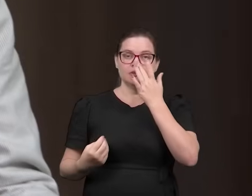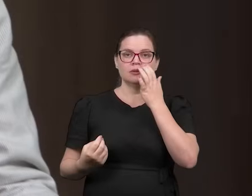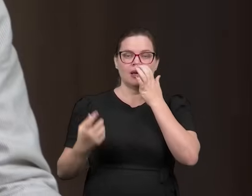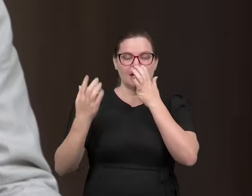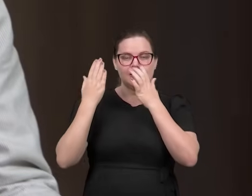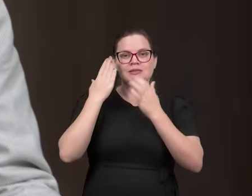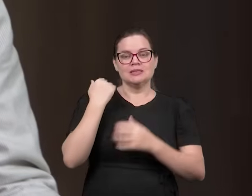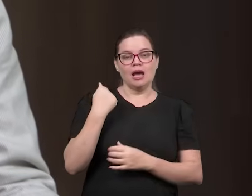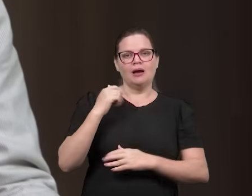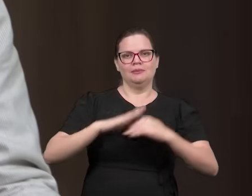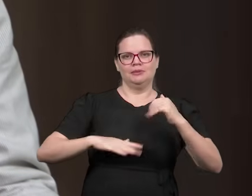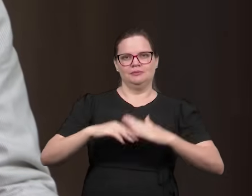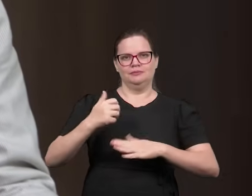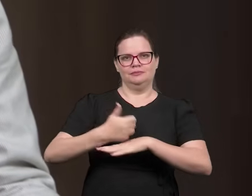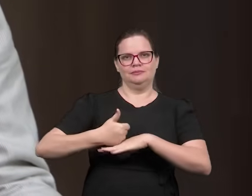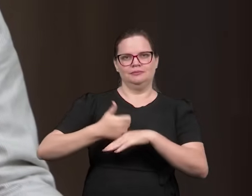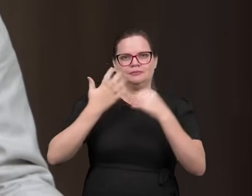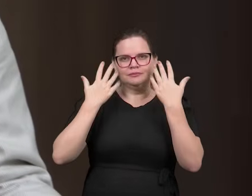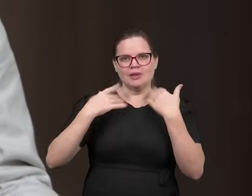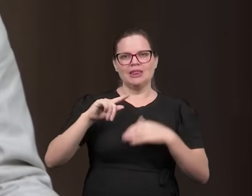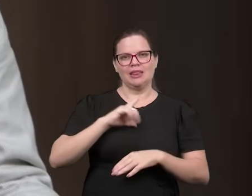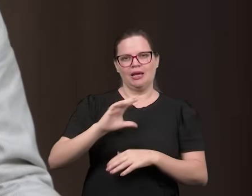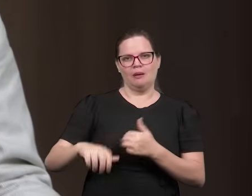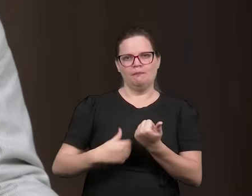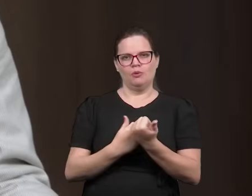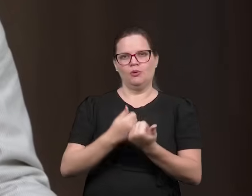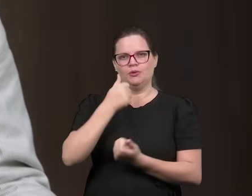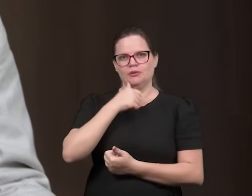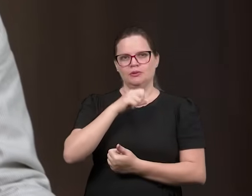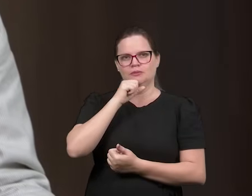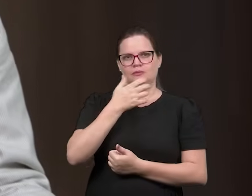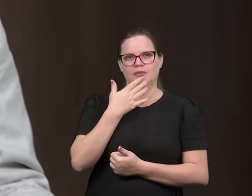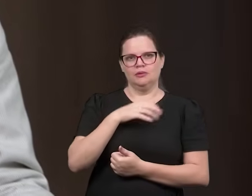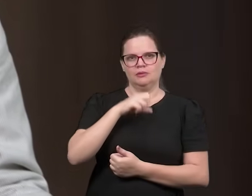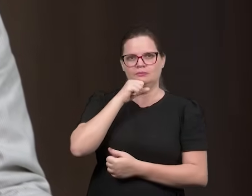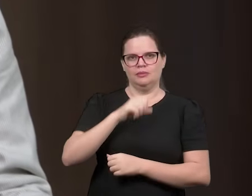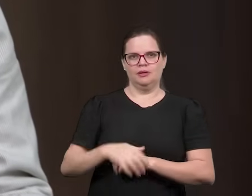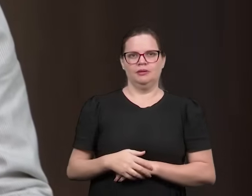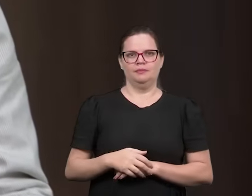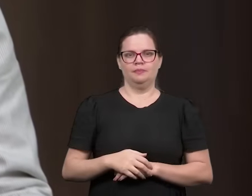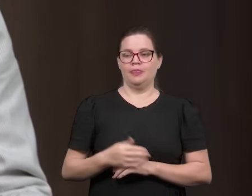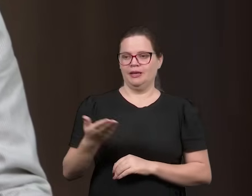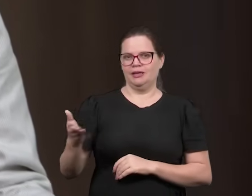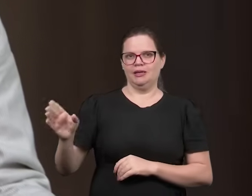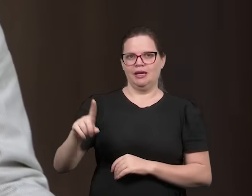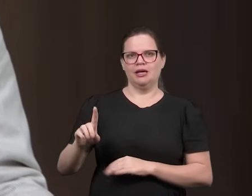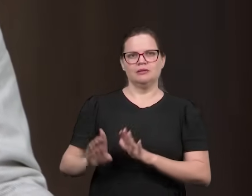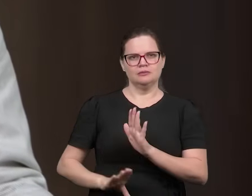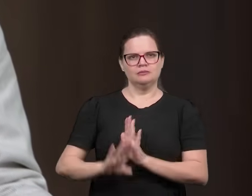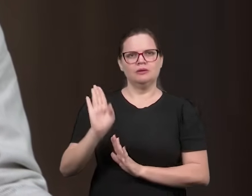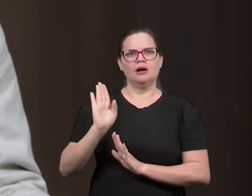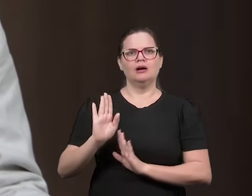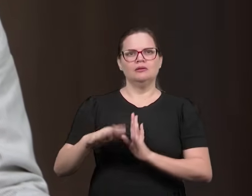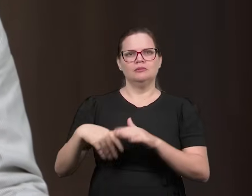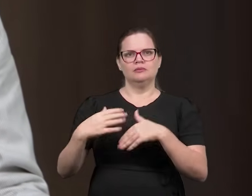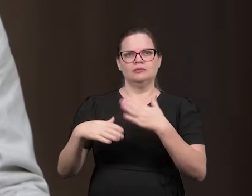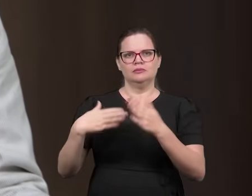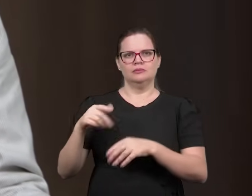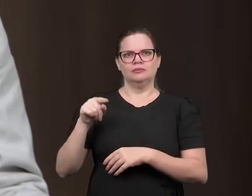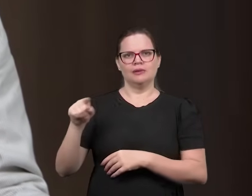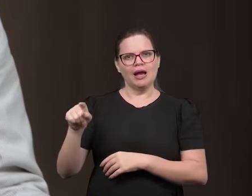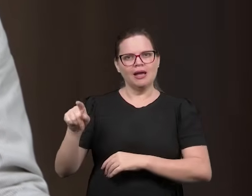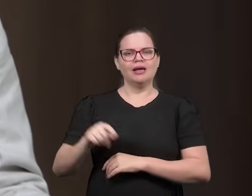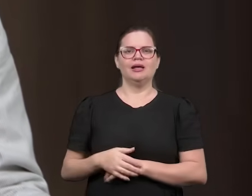aptidões, quando eles ou fazem sucesso, ou prosperam na vida, ou chegam onde gostariam, como eles são gratos